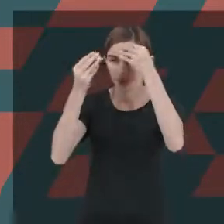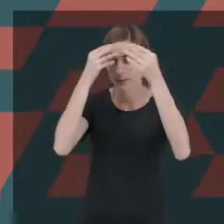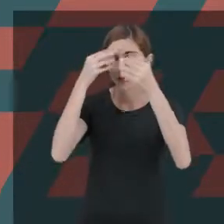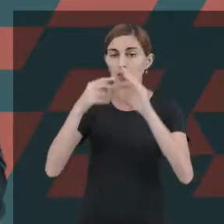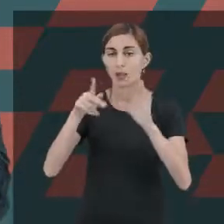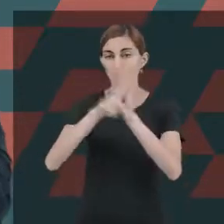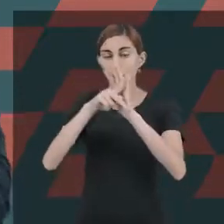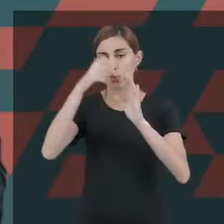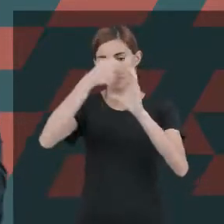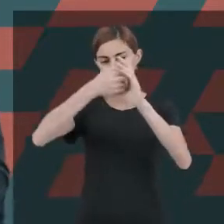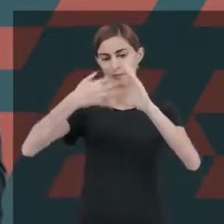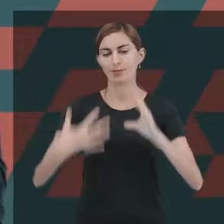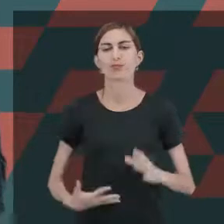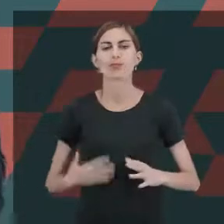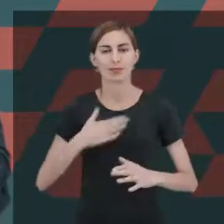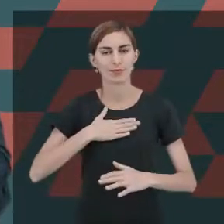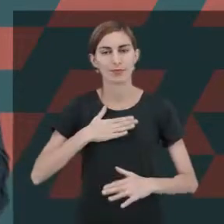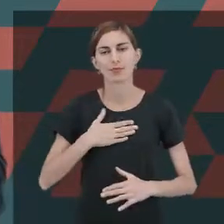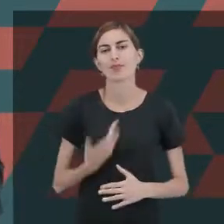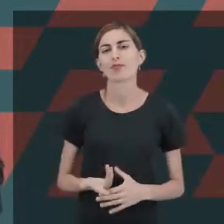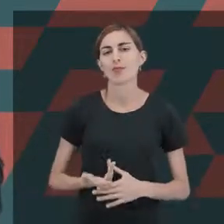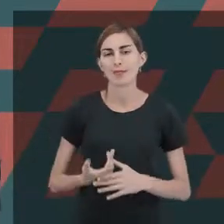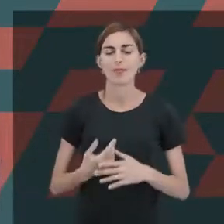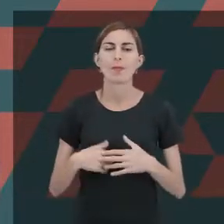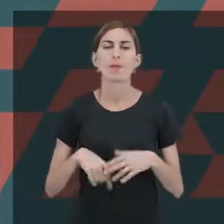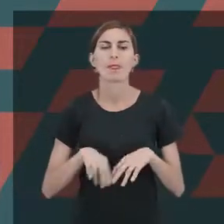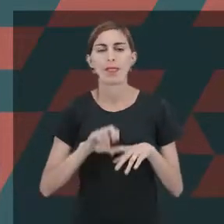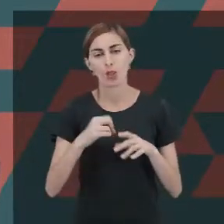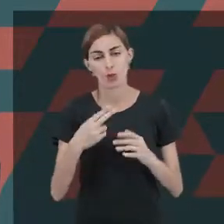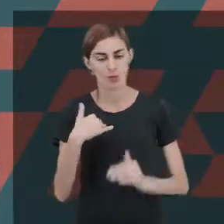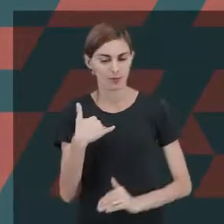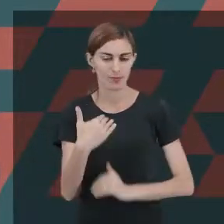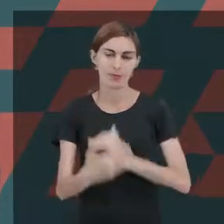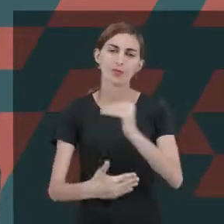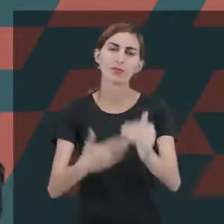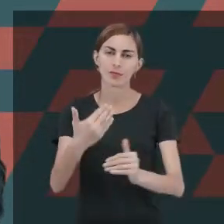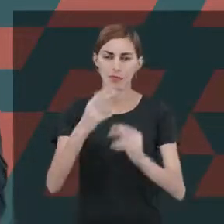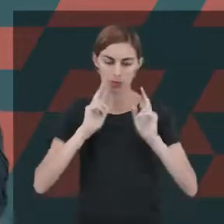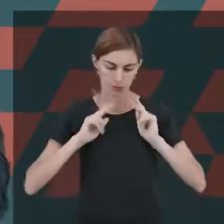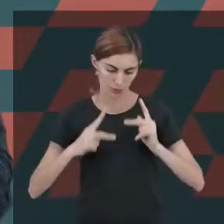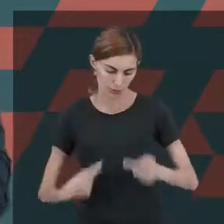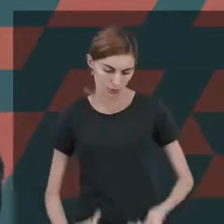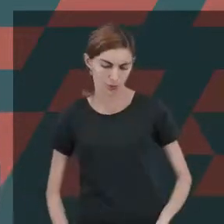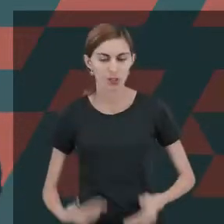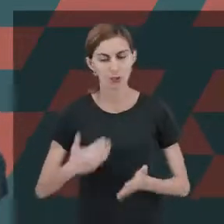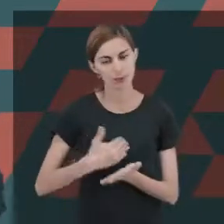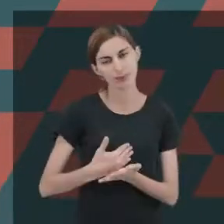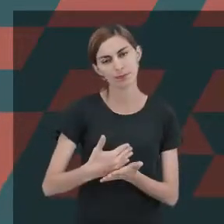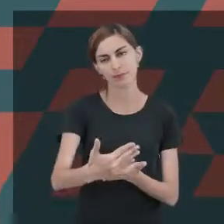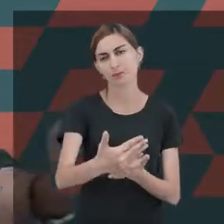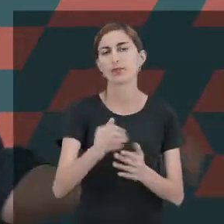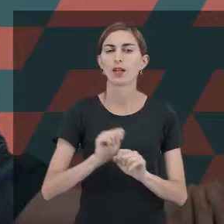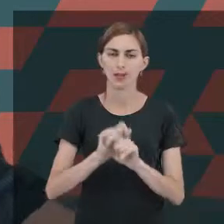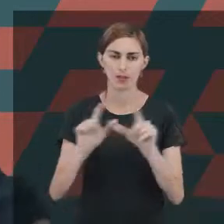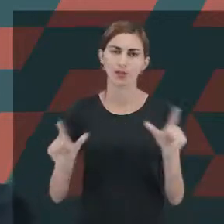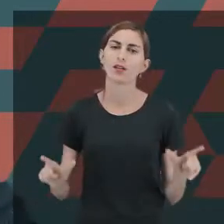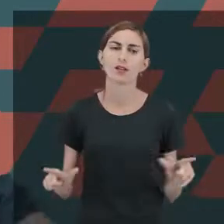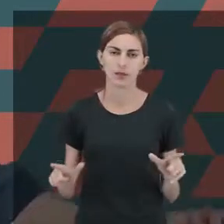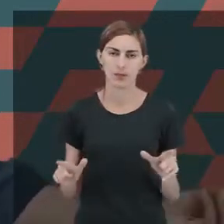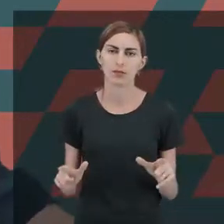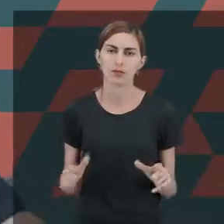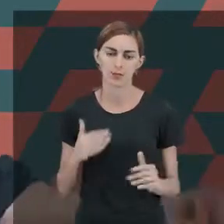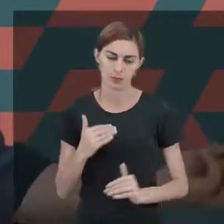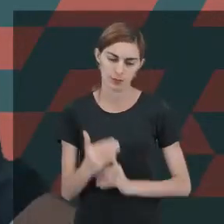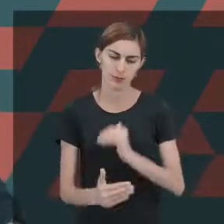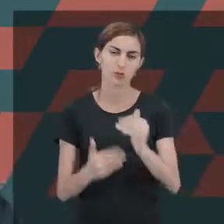próprias características. Ou seja, nesse sentido, o desenvolvimento humano passa a ser, claro, considerado